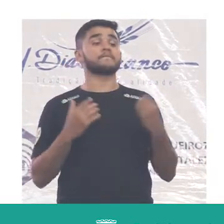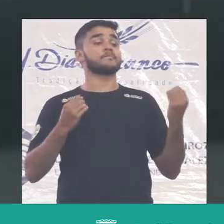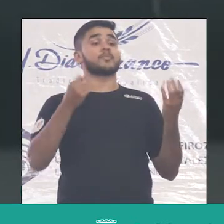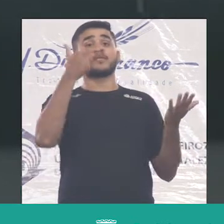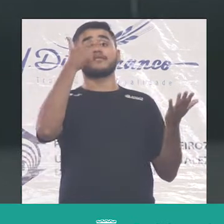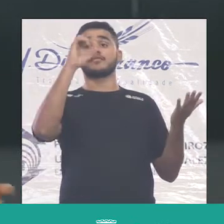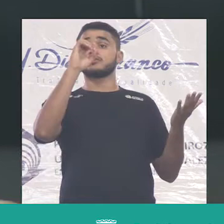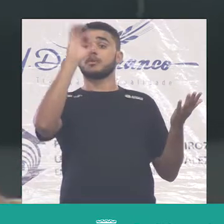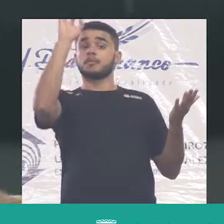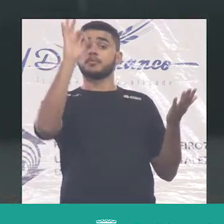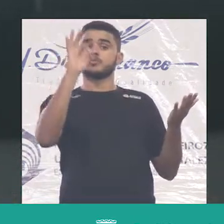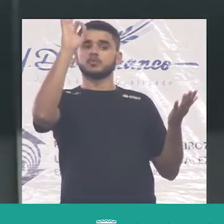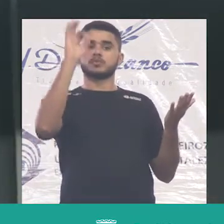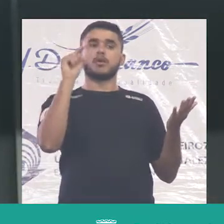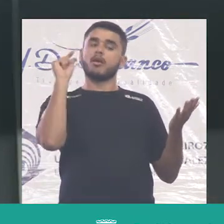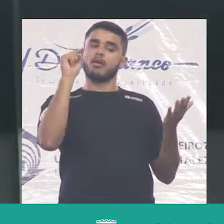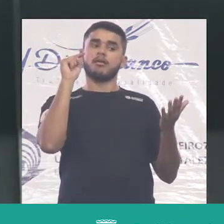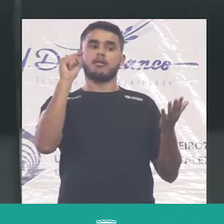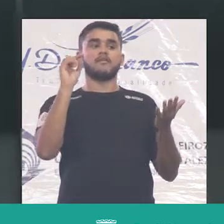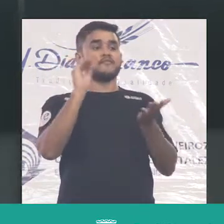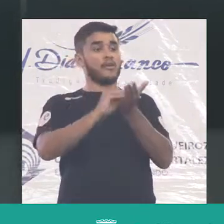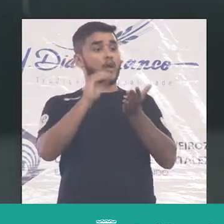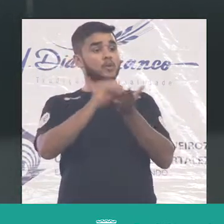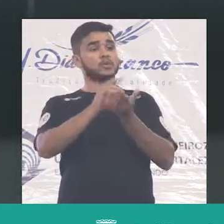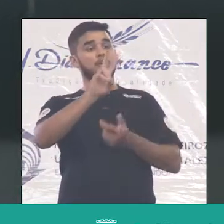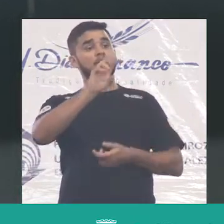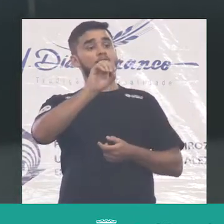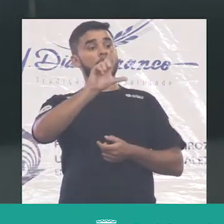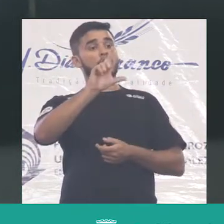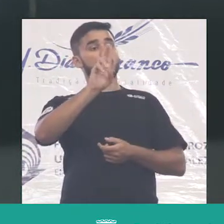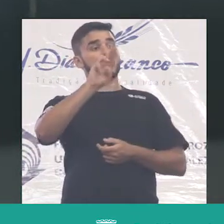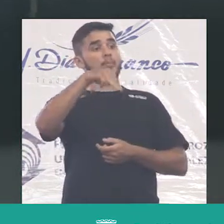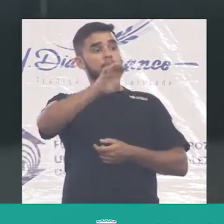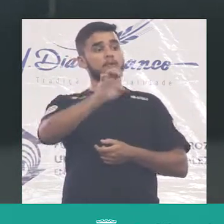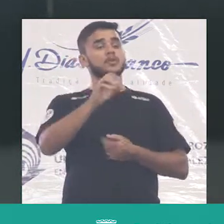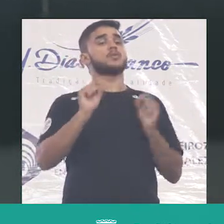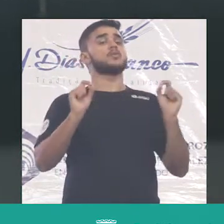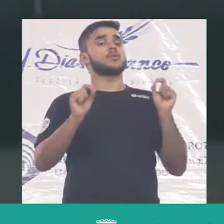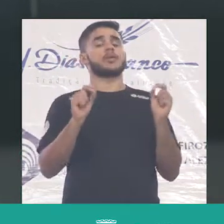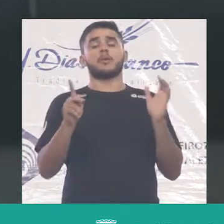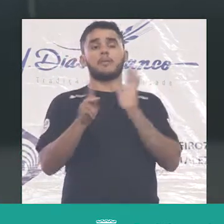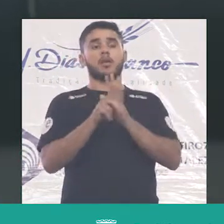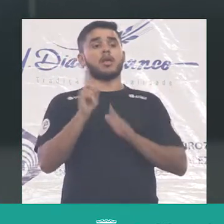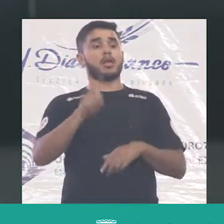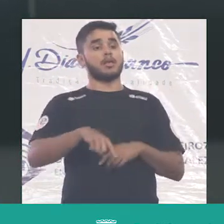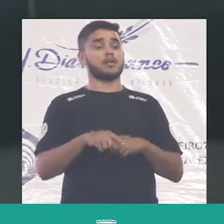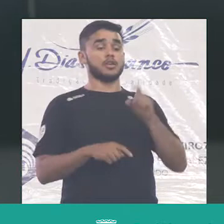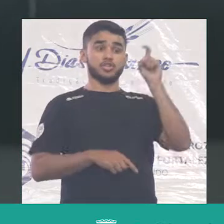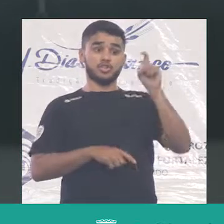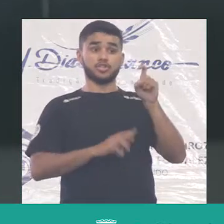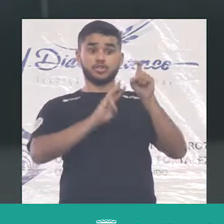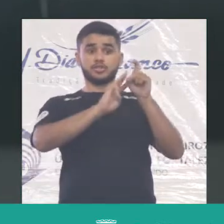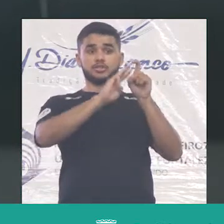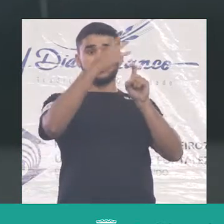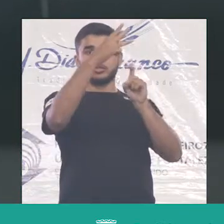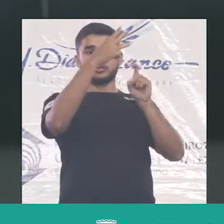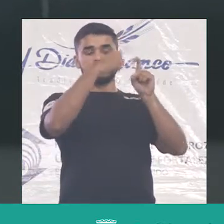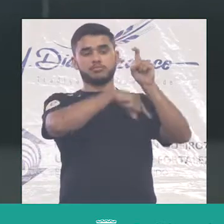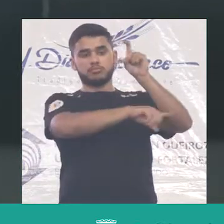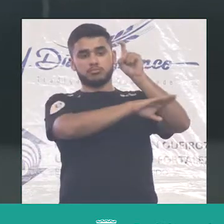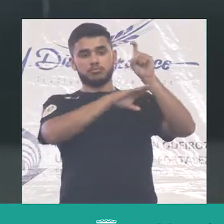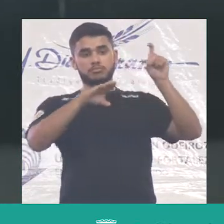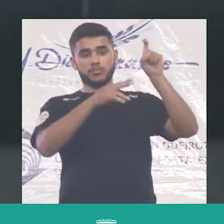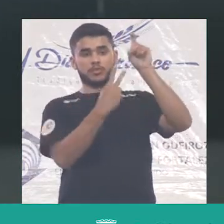esses 20% desse volume, 20% desse volume vai ser 20% do x ao cubo, sobre